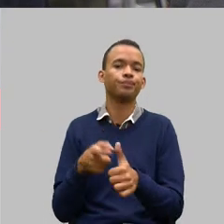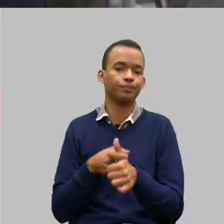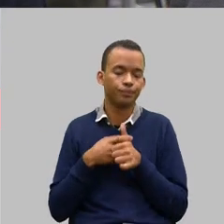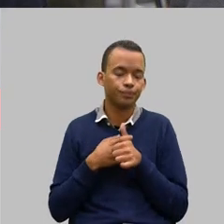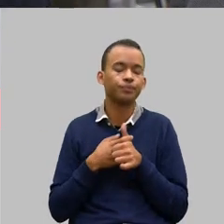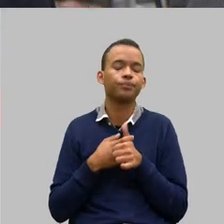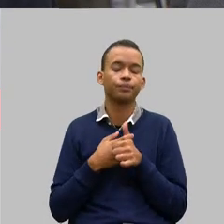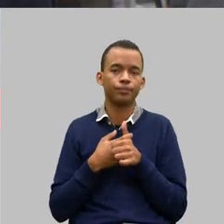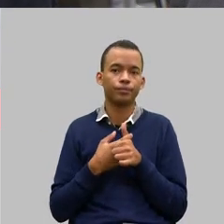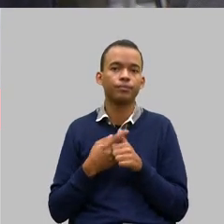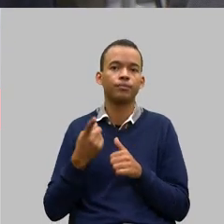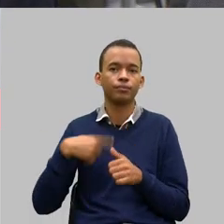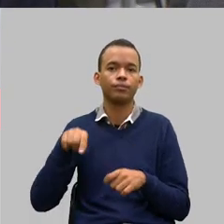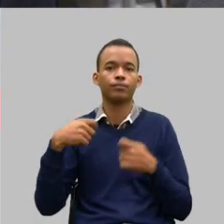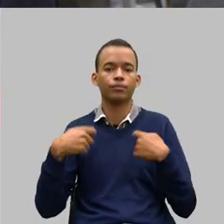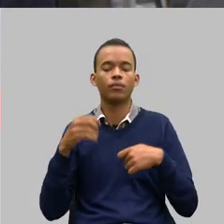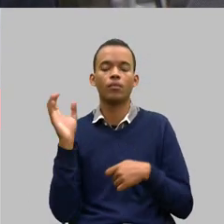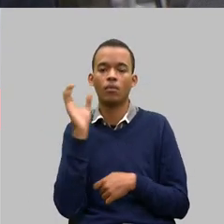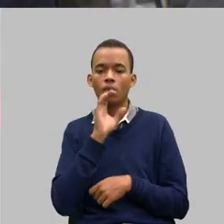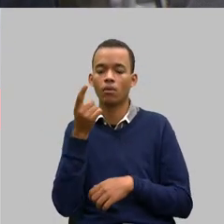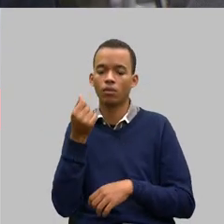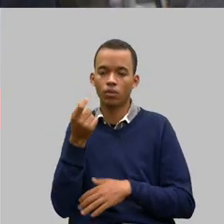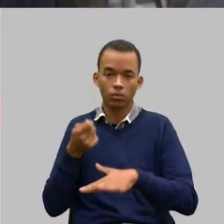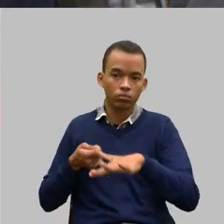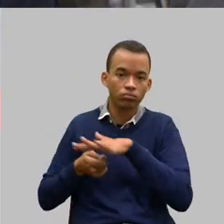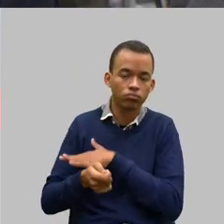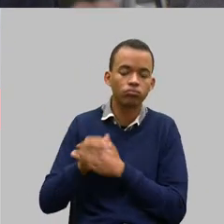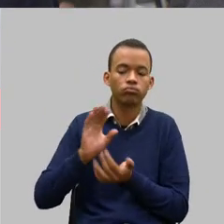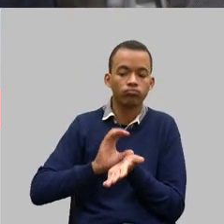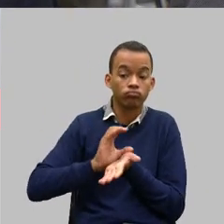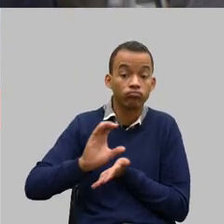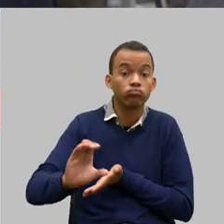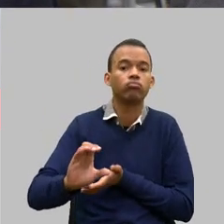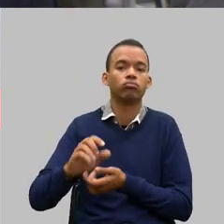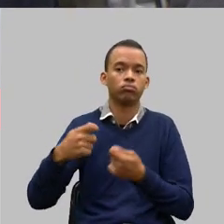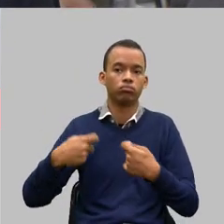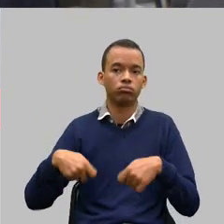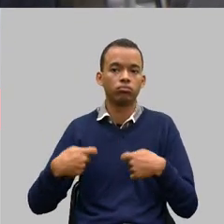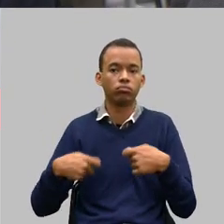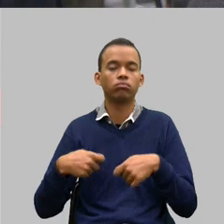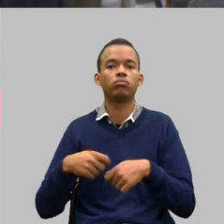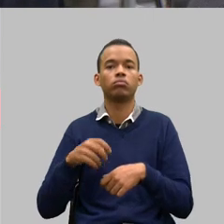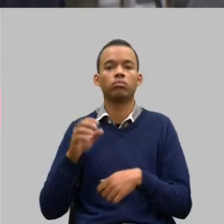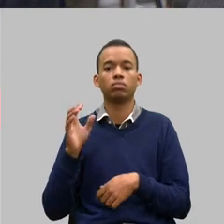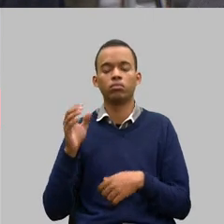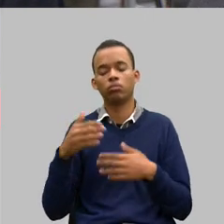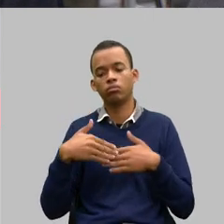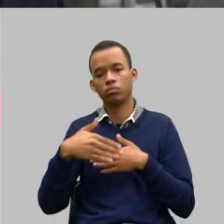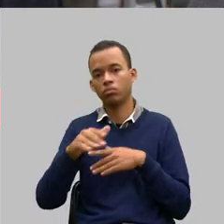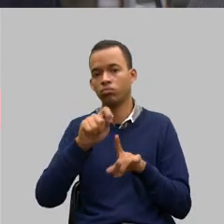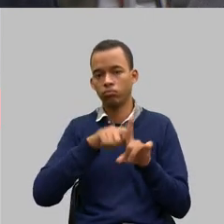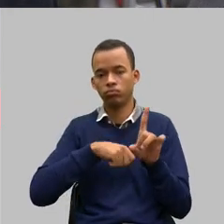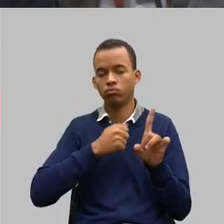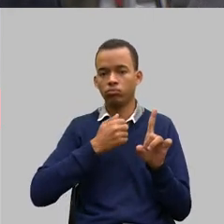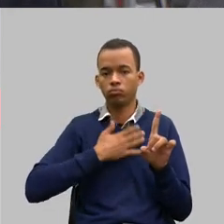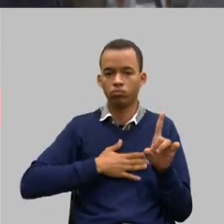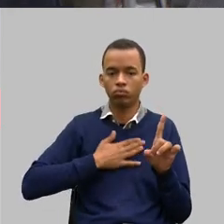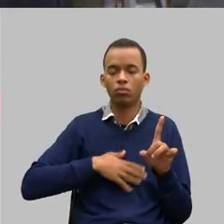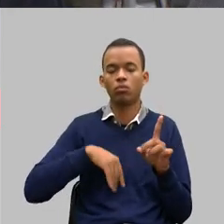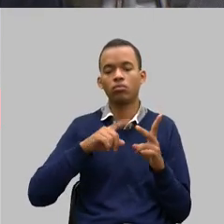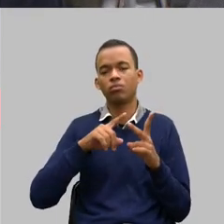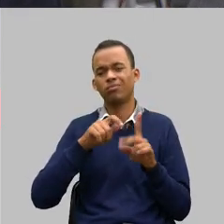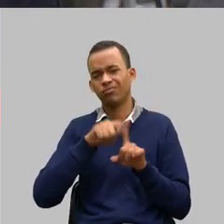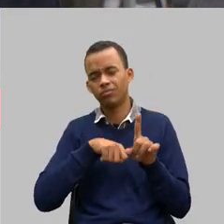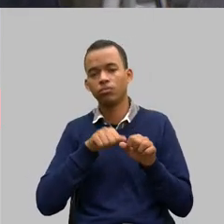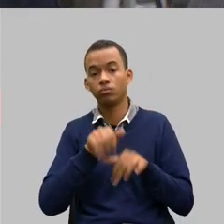que voltar a fazer investimentos mais robustos lá a gente tá prevendo aí mais pro final de agosto começo de setembro que é outro bloco que a